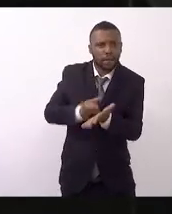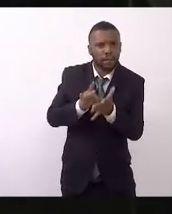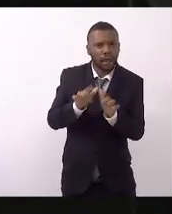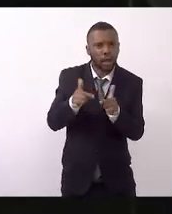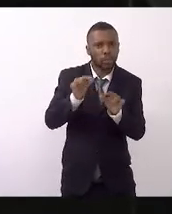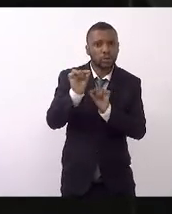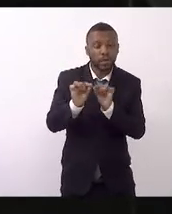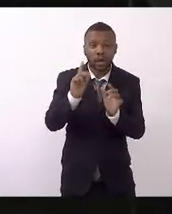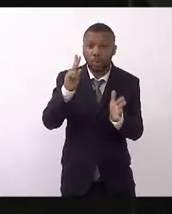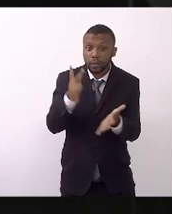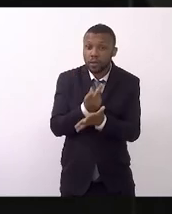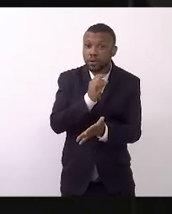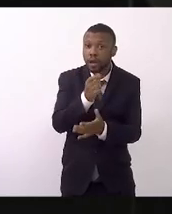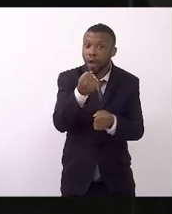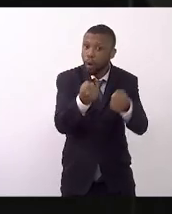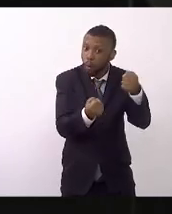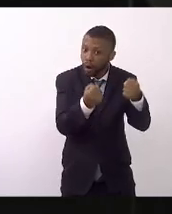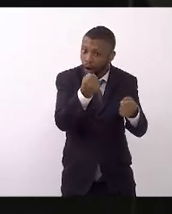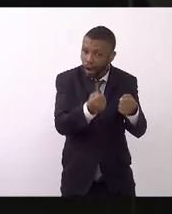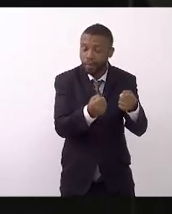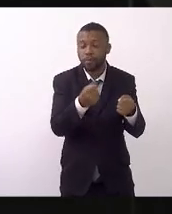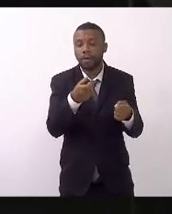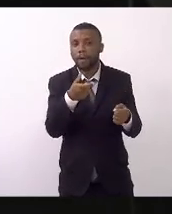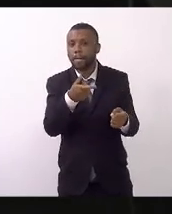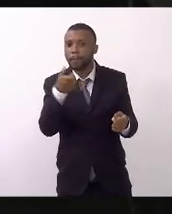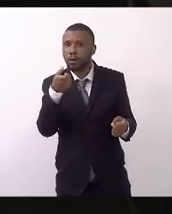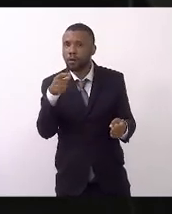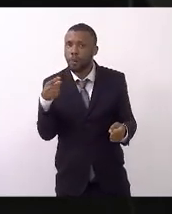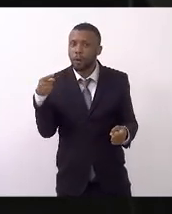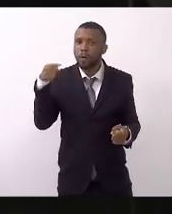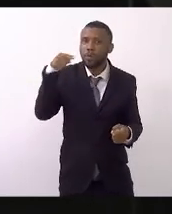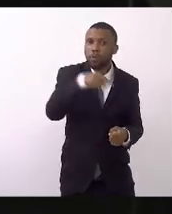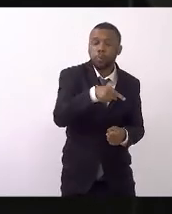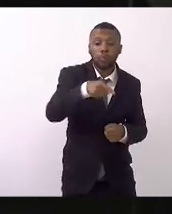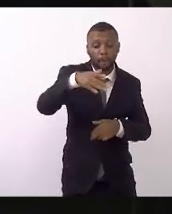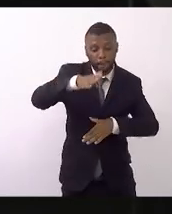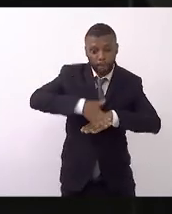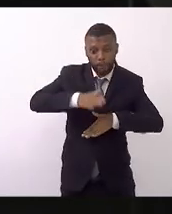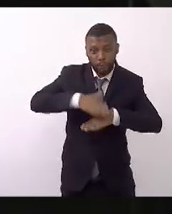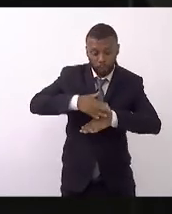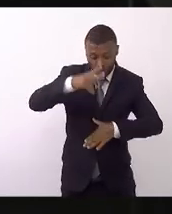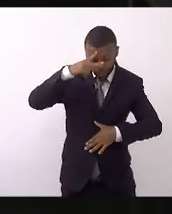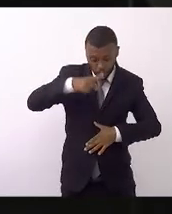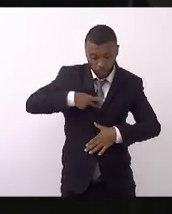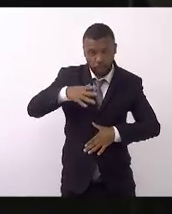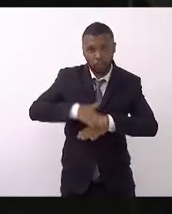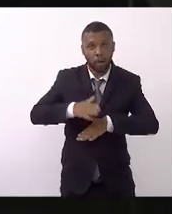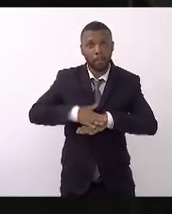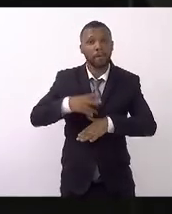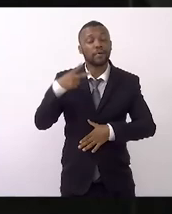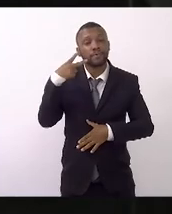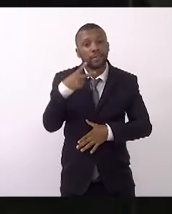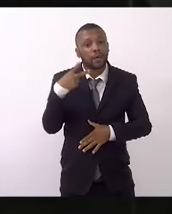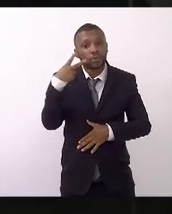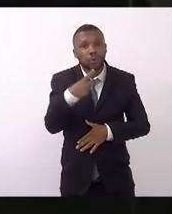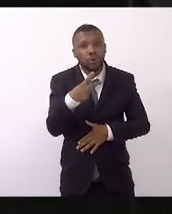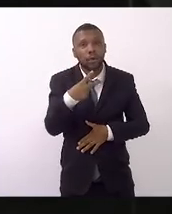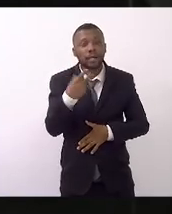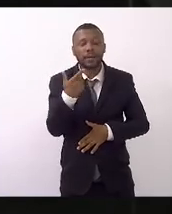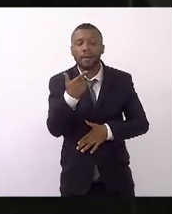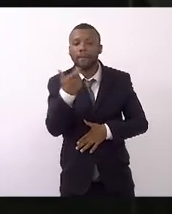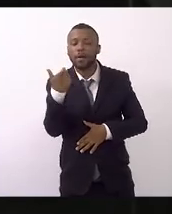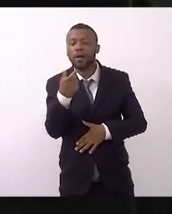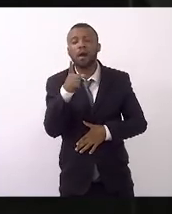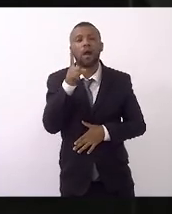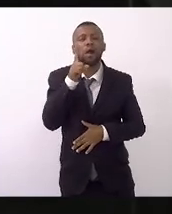o veículo foi atingido por disparo pelo próprio vereador, que a cena foi